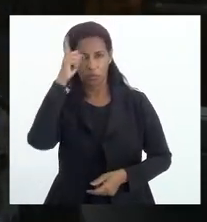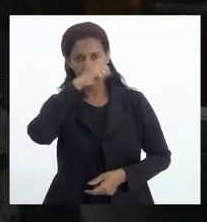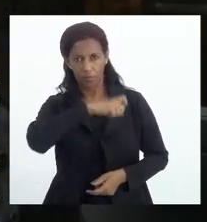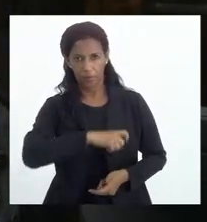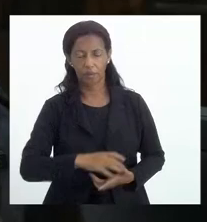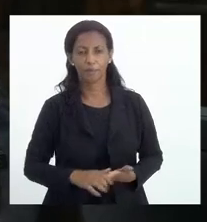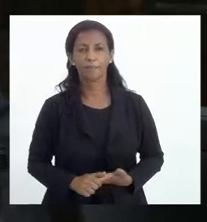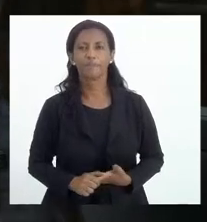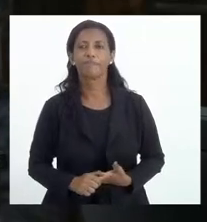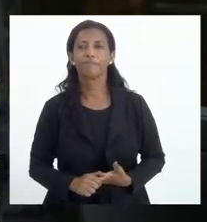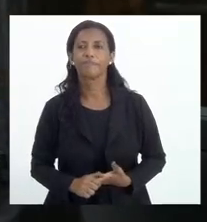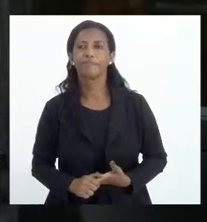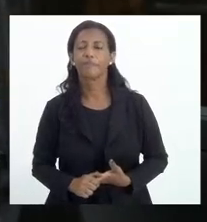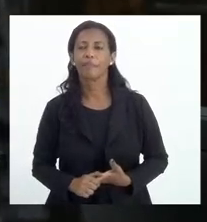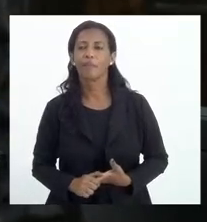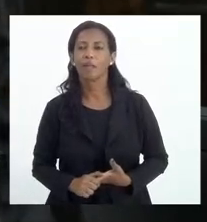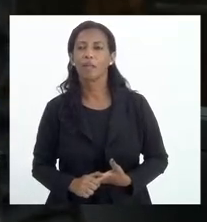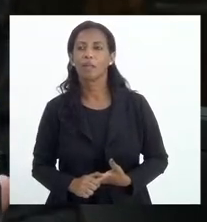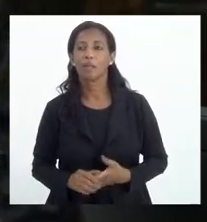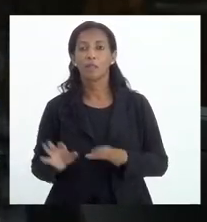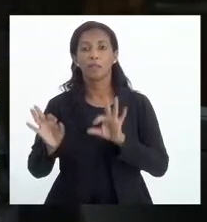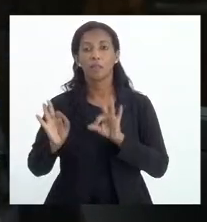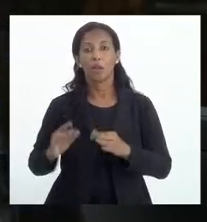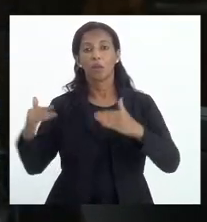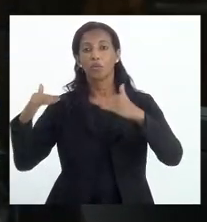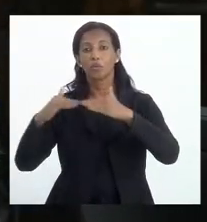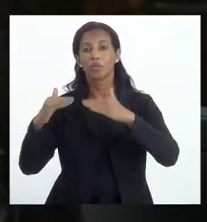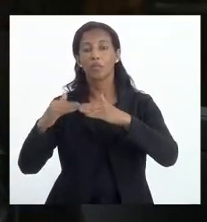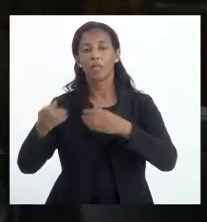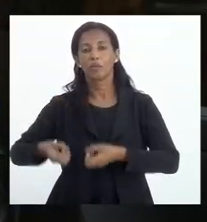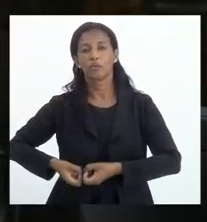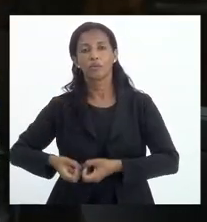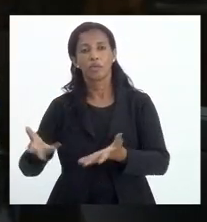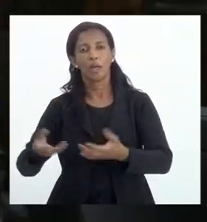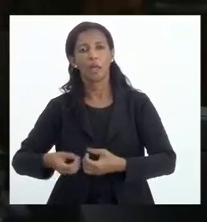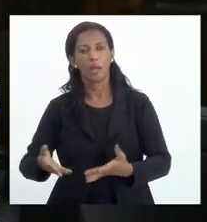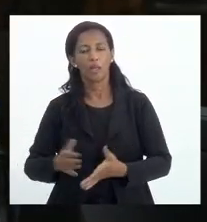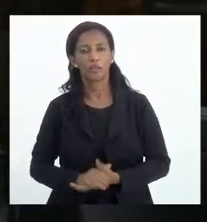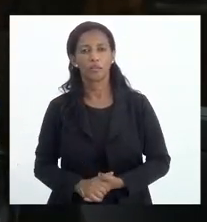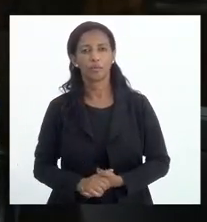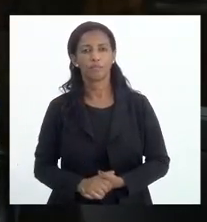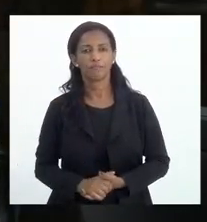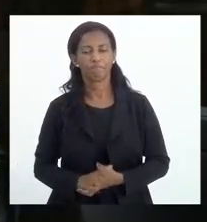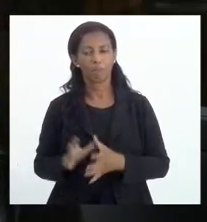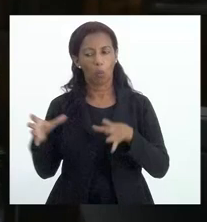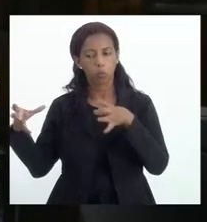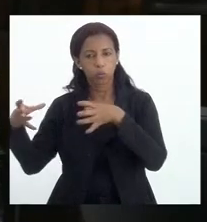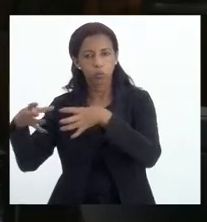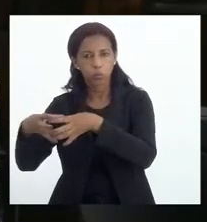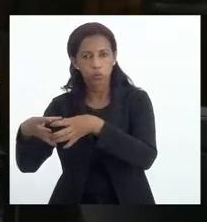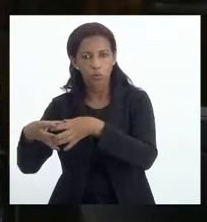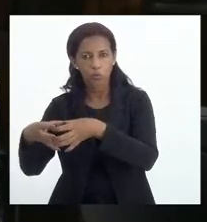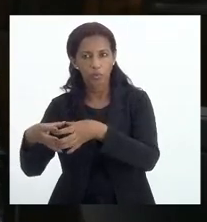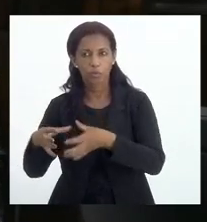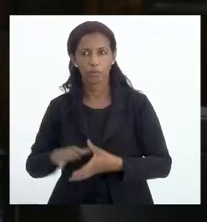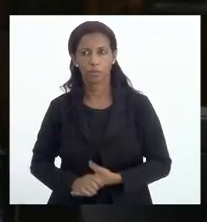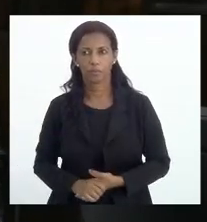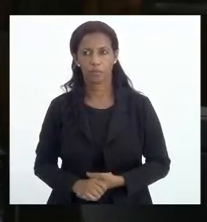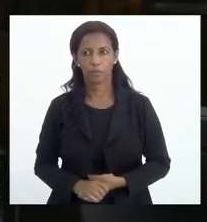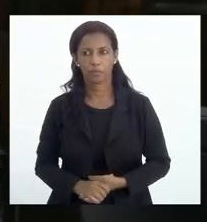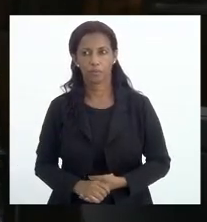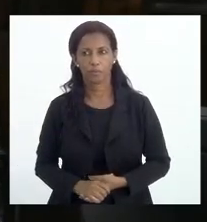nós, de certa forma, o nosso teto de gastos era o contingenciamento. Então, a